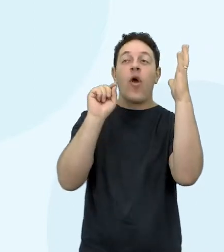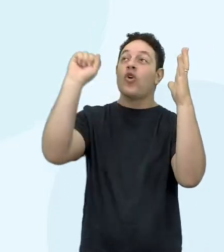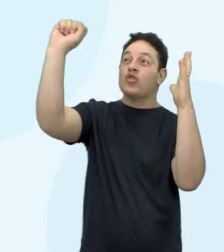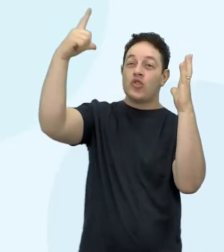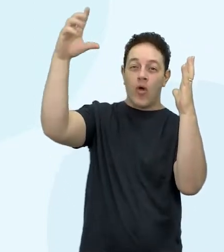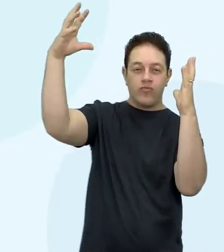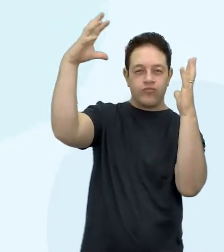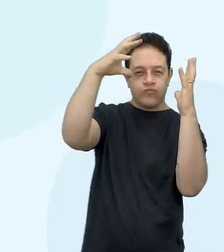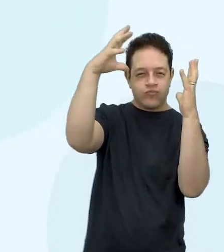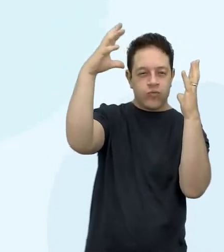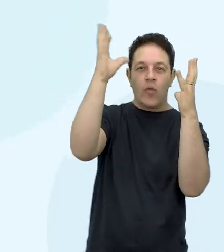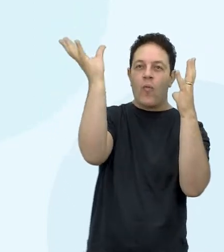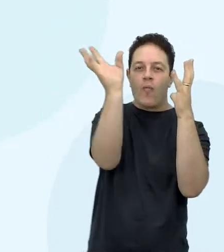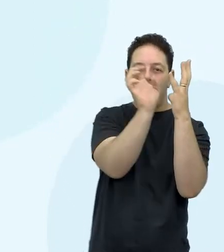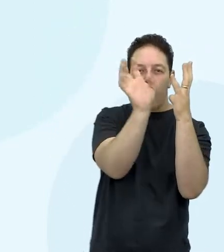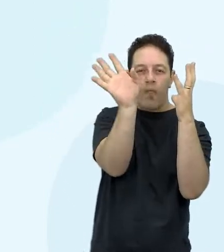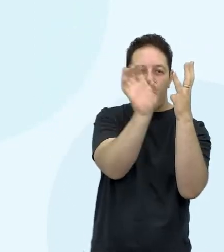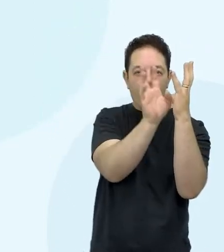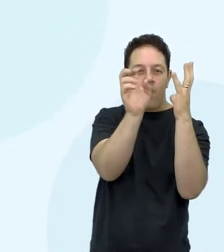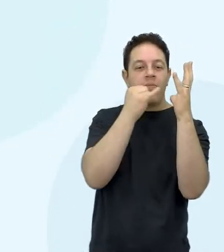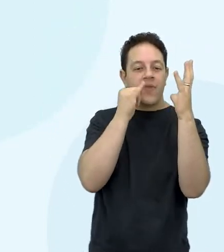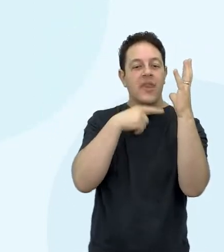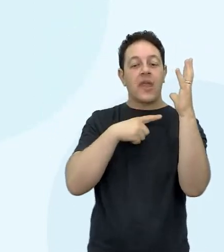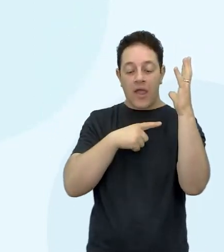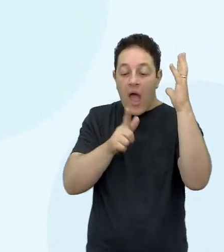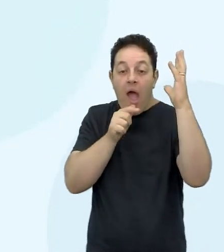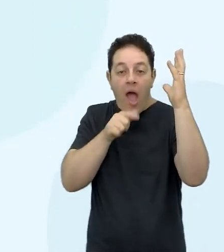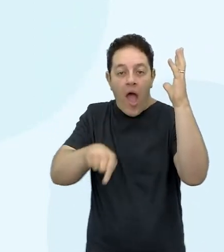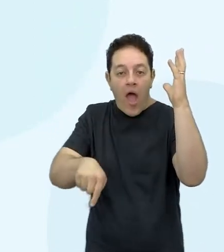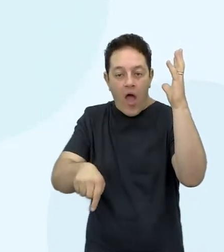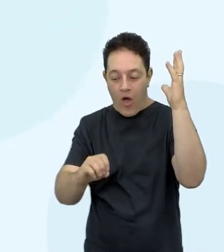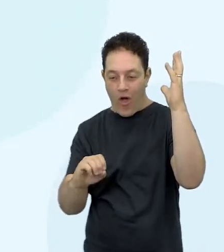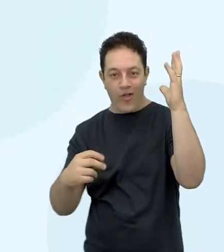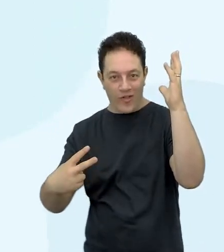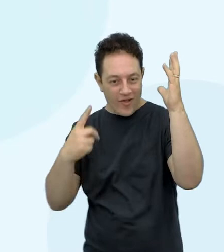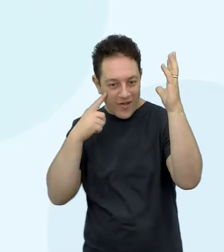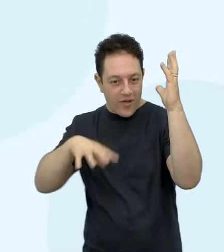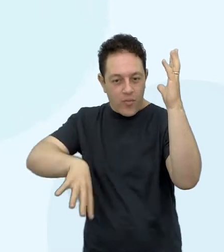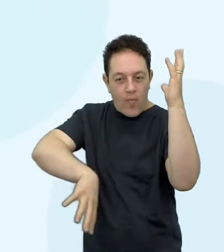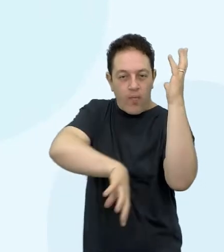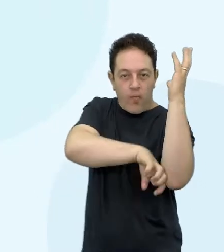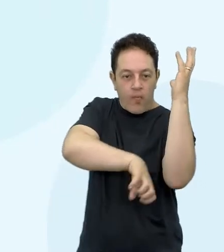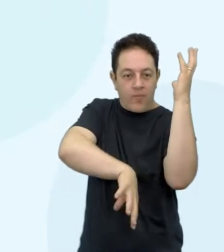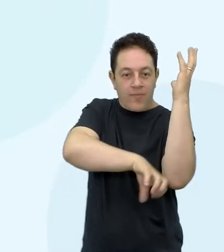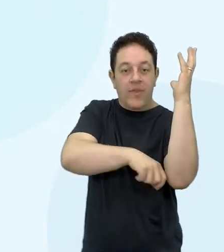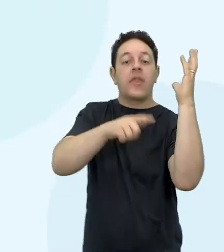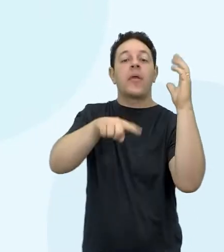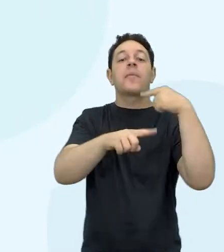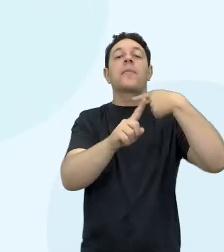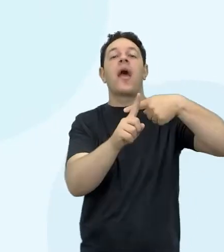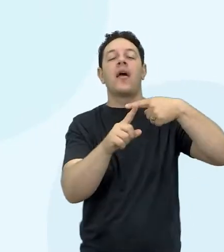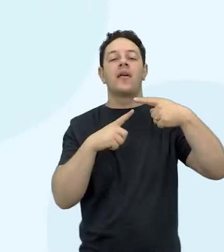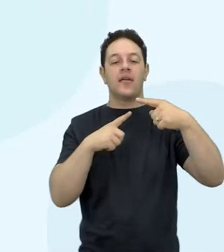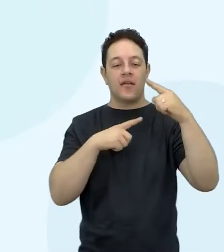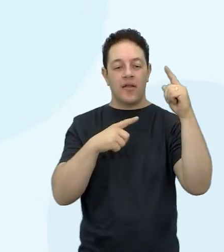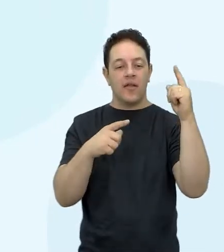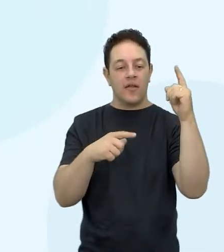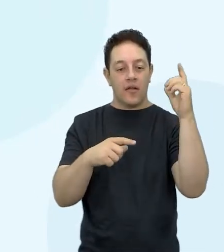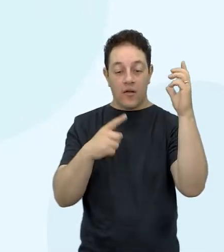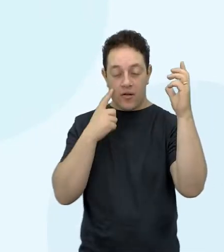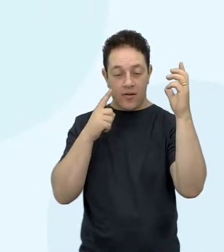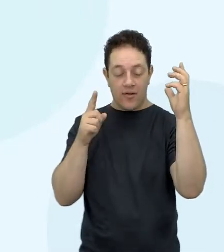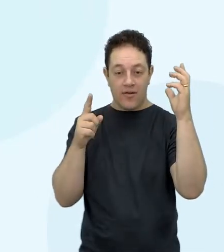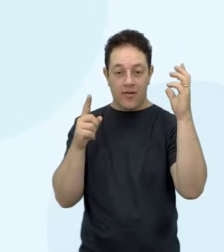né, pela fotossíntese, com a água que está no meio ambiente, com o gás carbônico que ela retira. Opa, passei